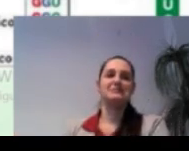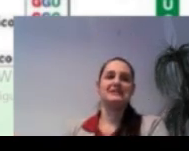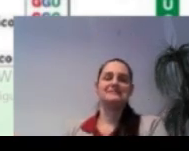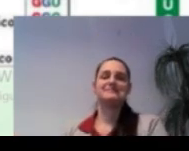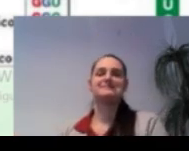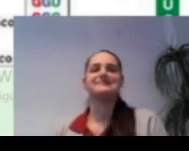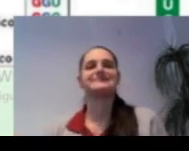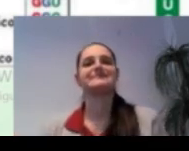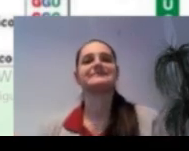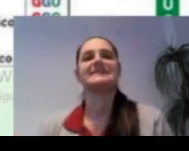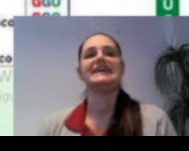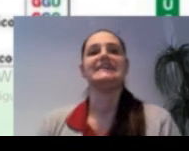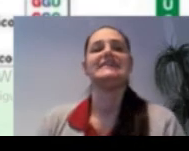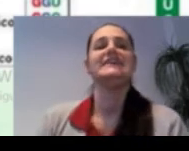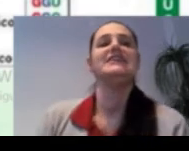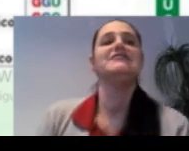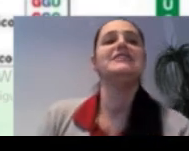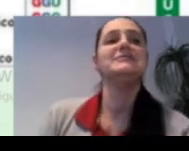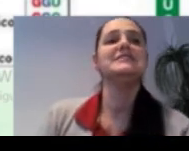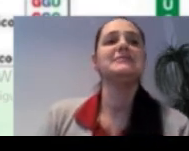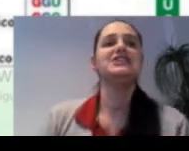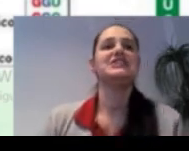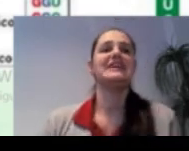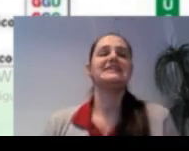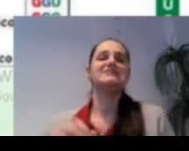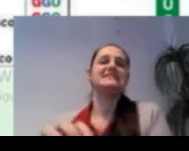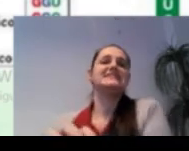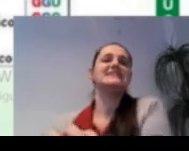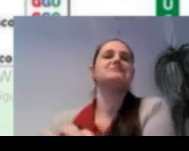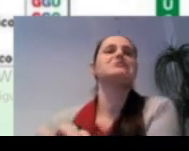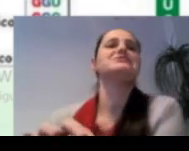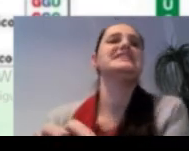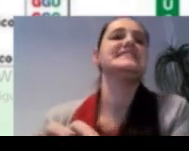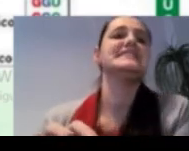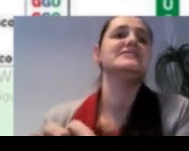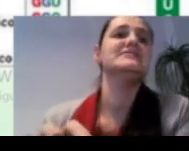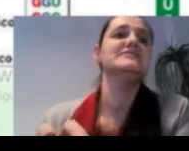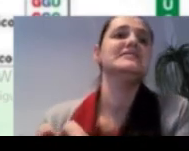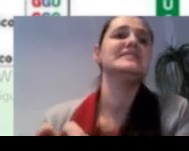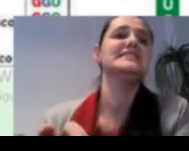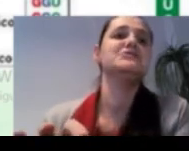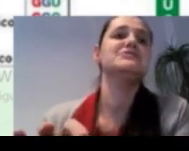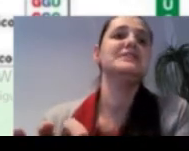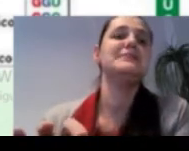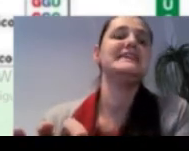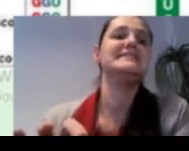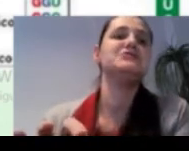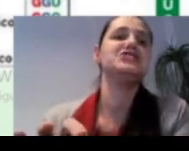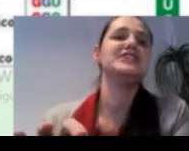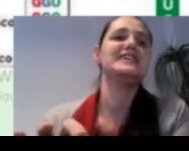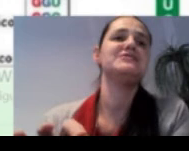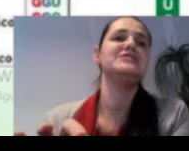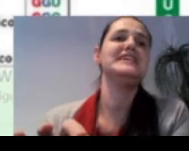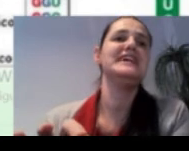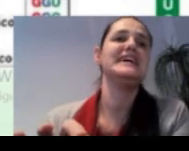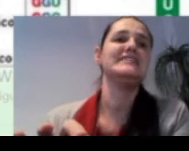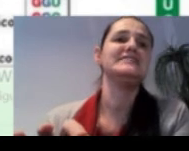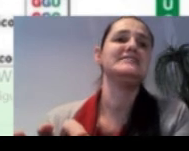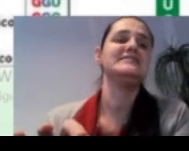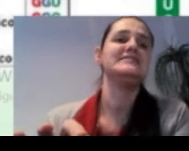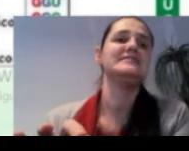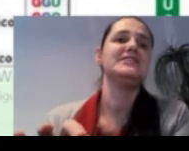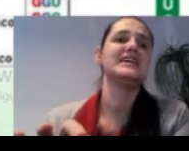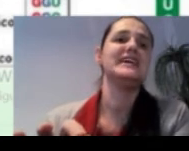a glutamina, tá? Vamos imaginar que você teve uma alteração na segunda base nitrogenada do